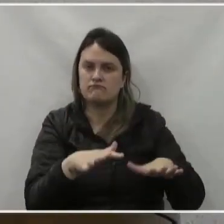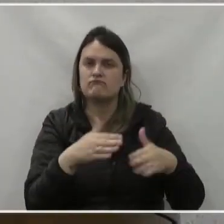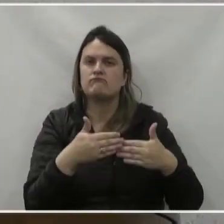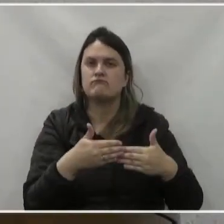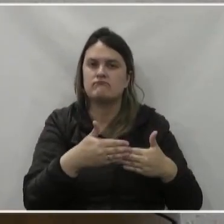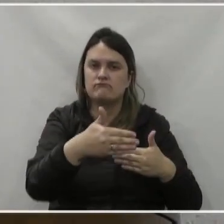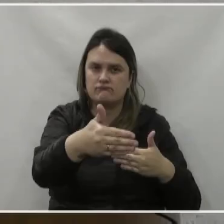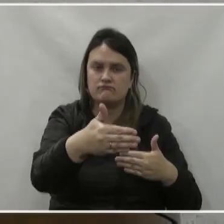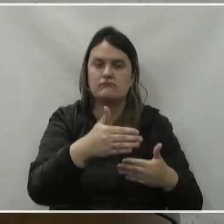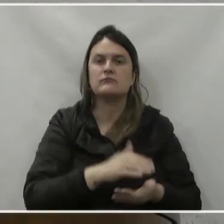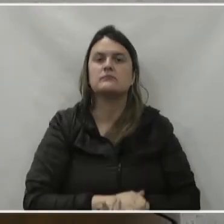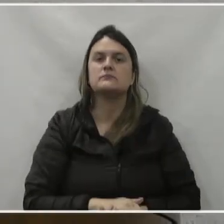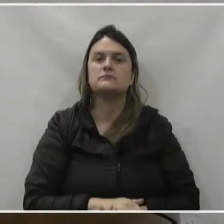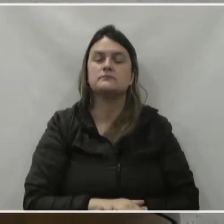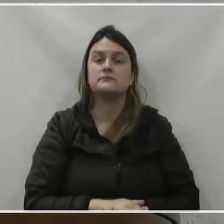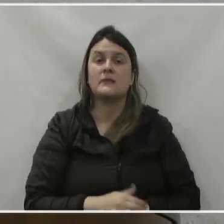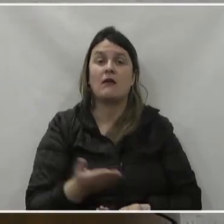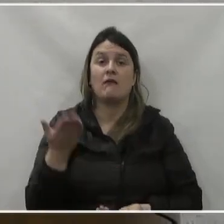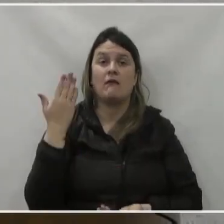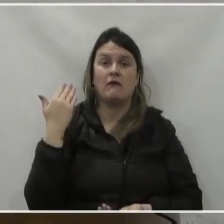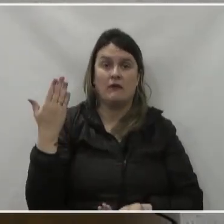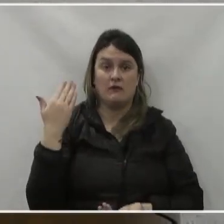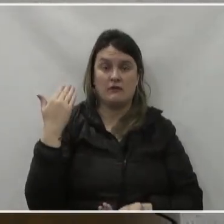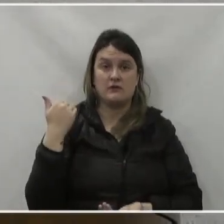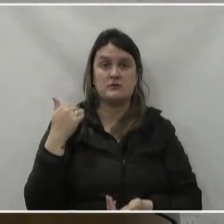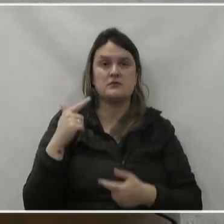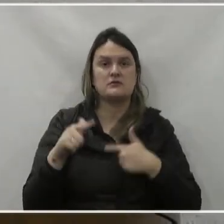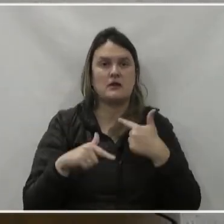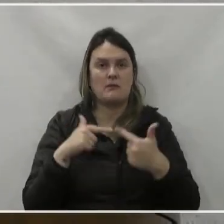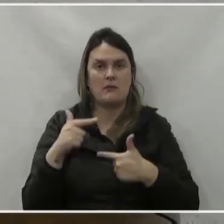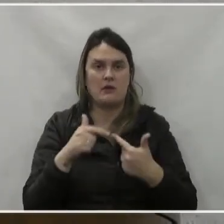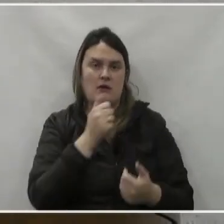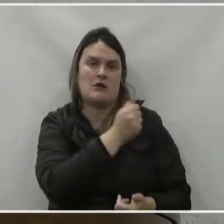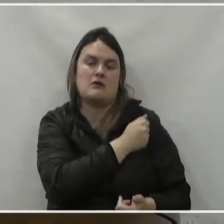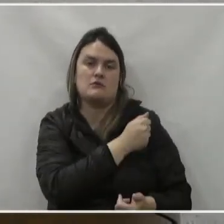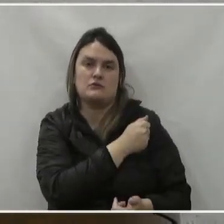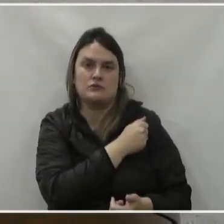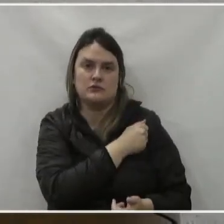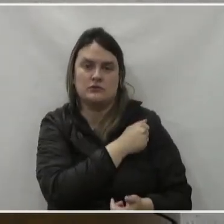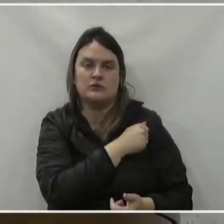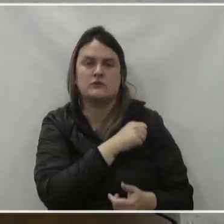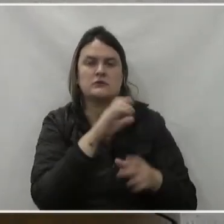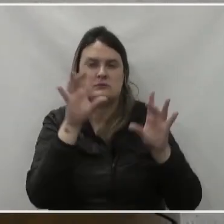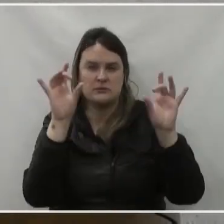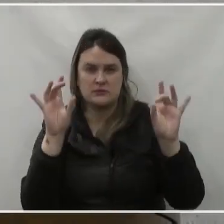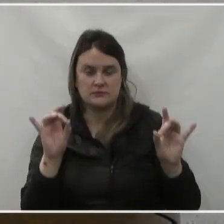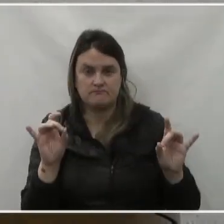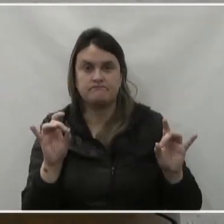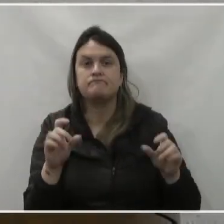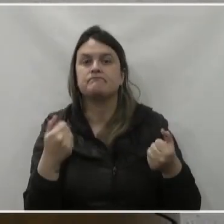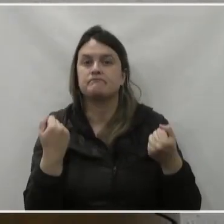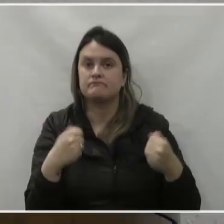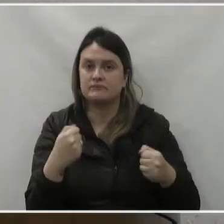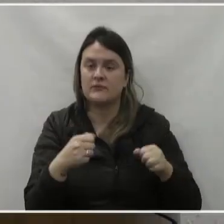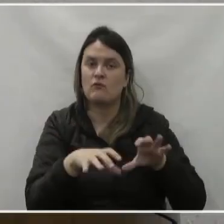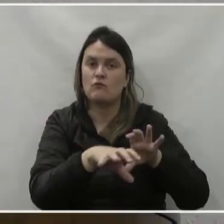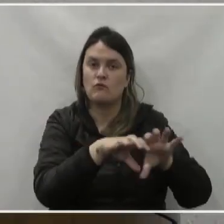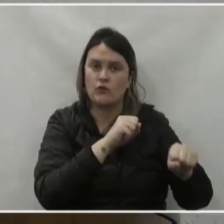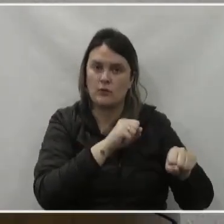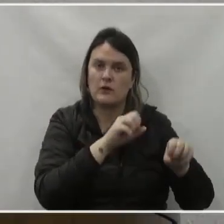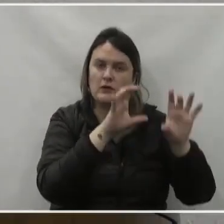longo dos anos. Antes, para trabalhar com alunos com necessidades especiais, era necessário